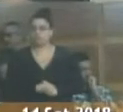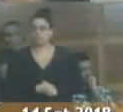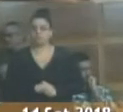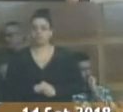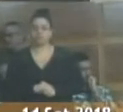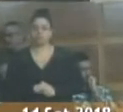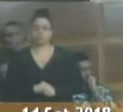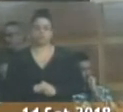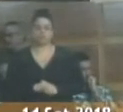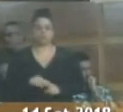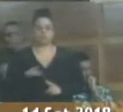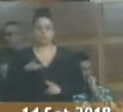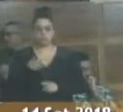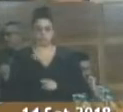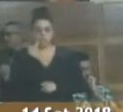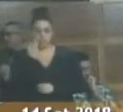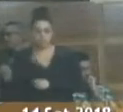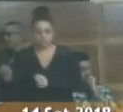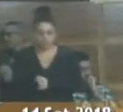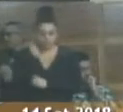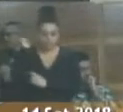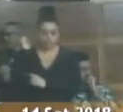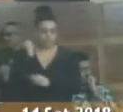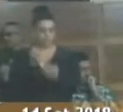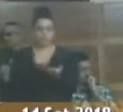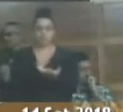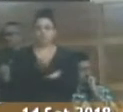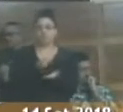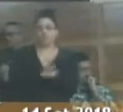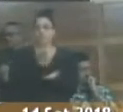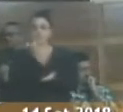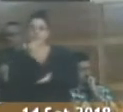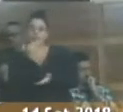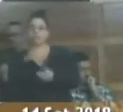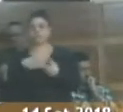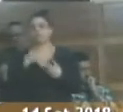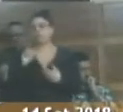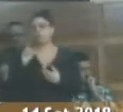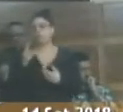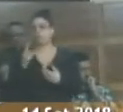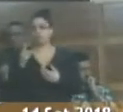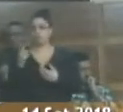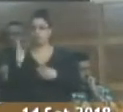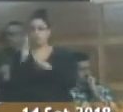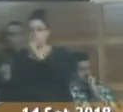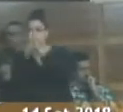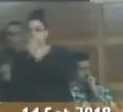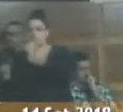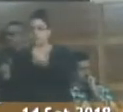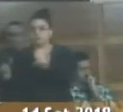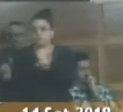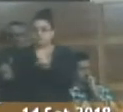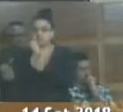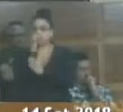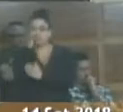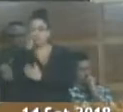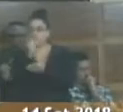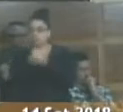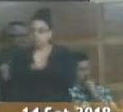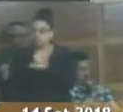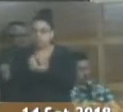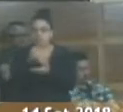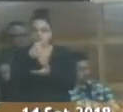tradicionais, que pegamos peixe, onde tiramos da mata um remédio tradicionais do